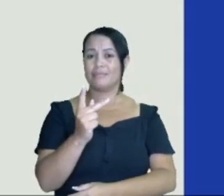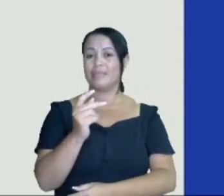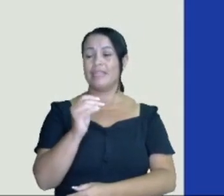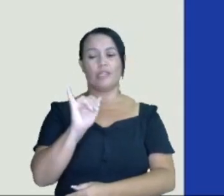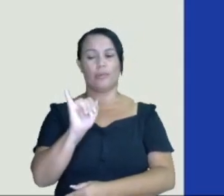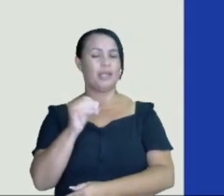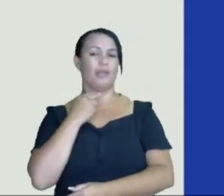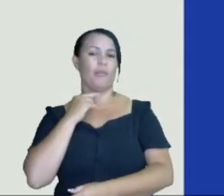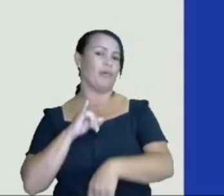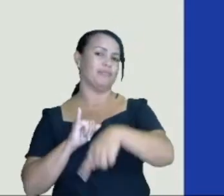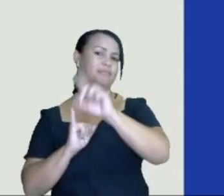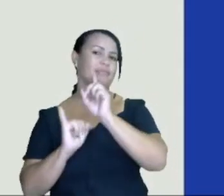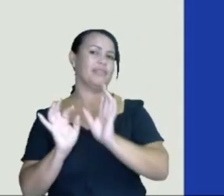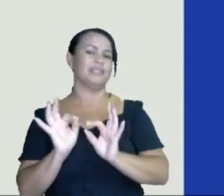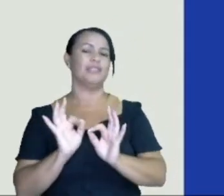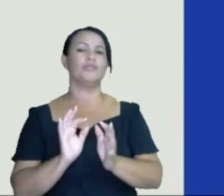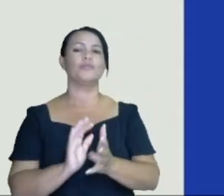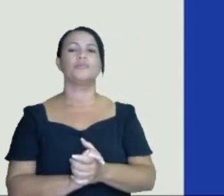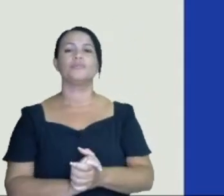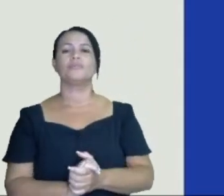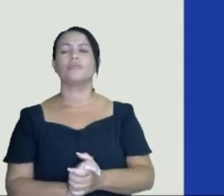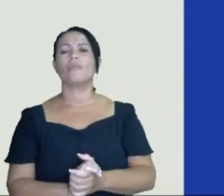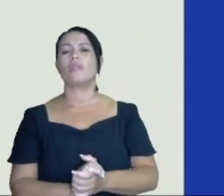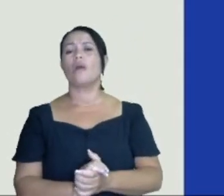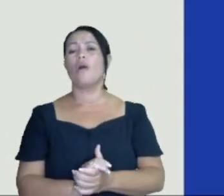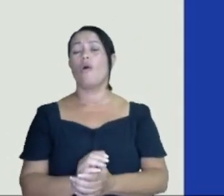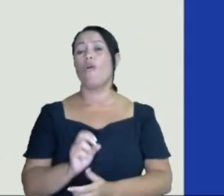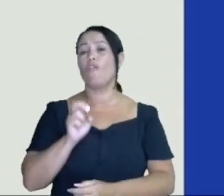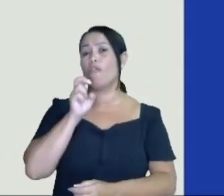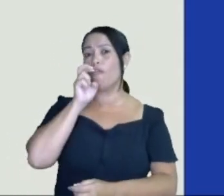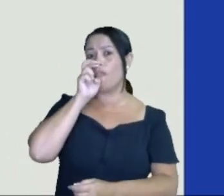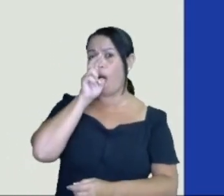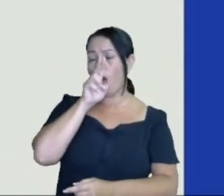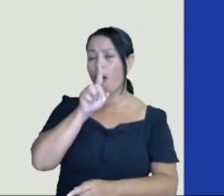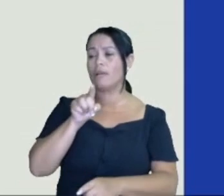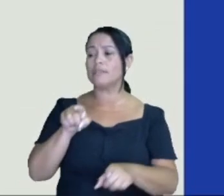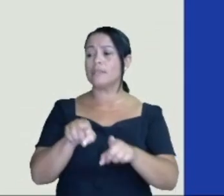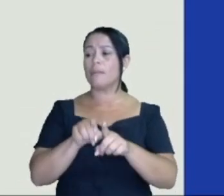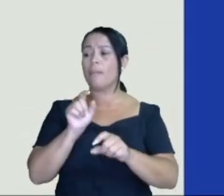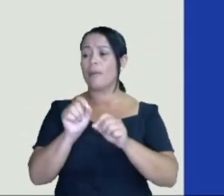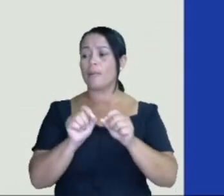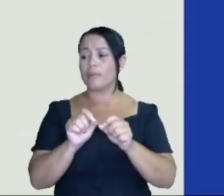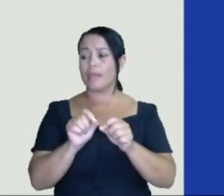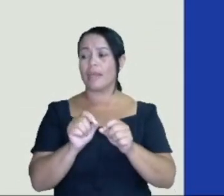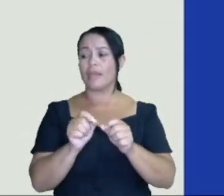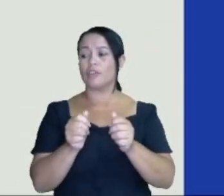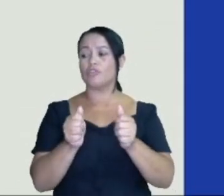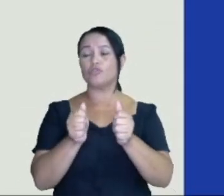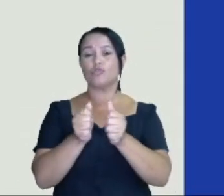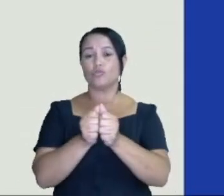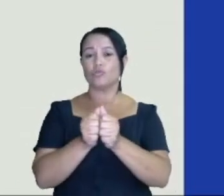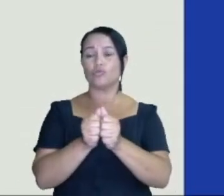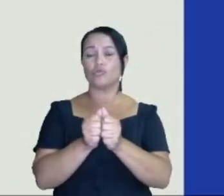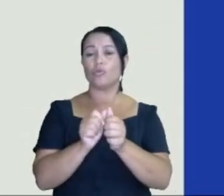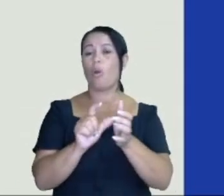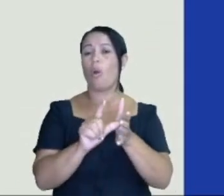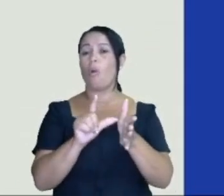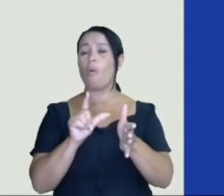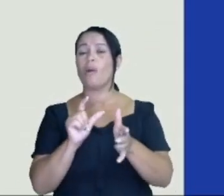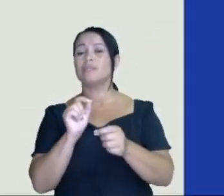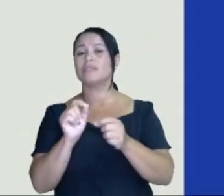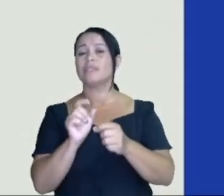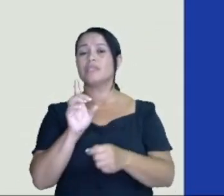não leva acento. O U tônico antecedido por um ditongo. Vamos